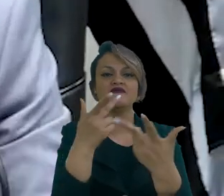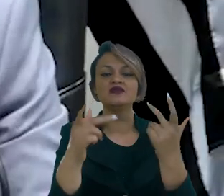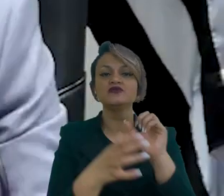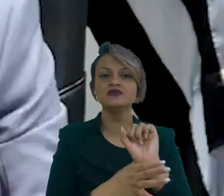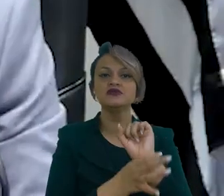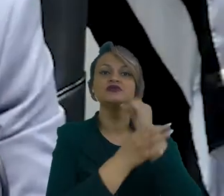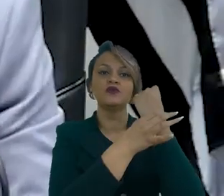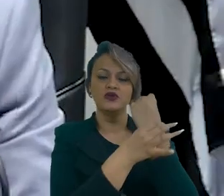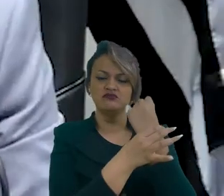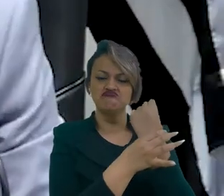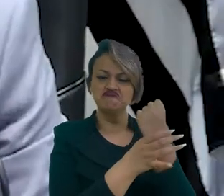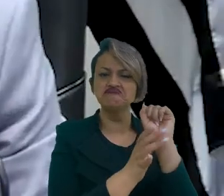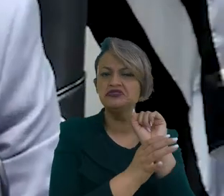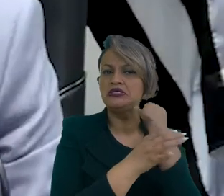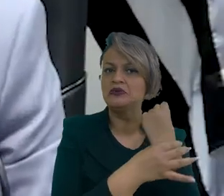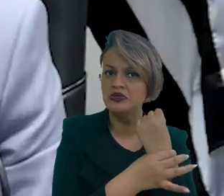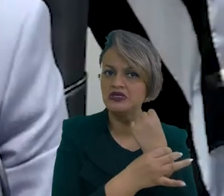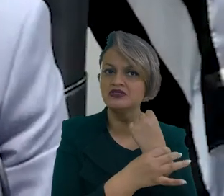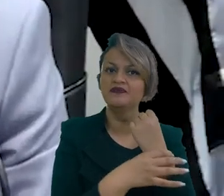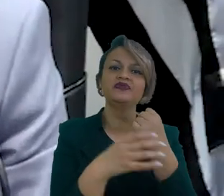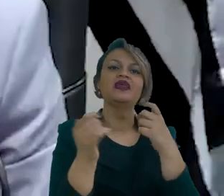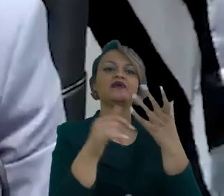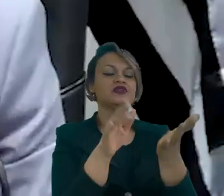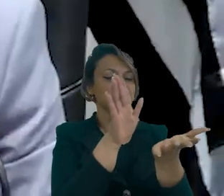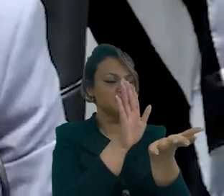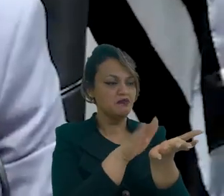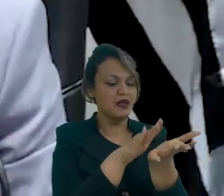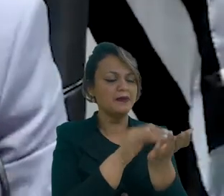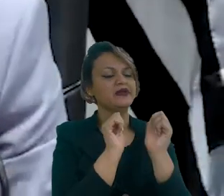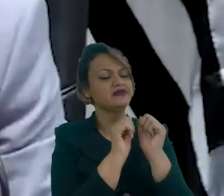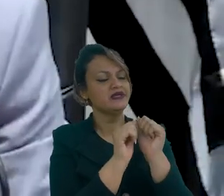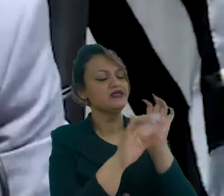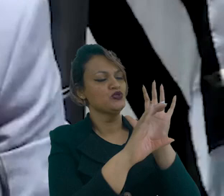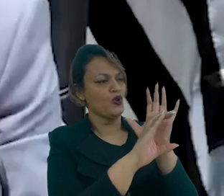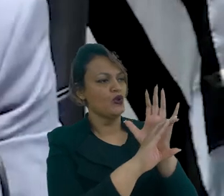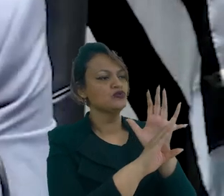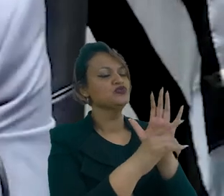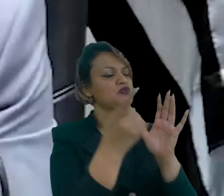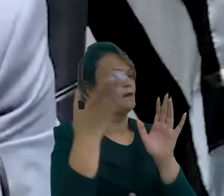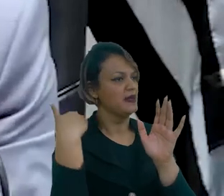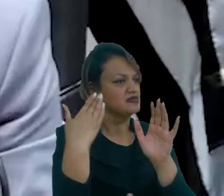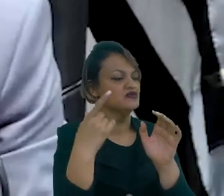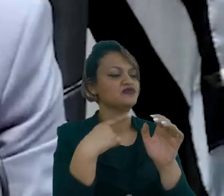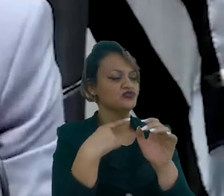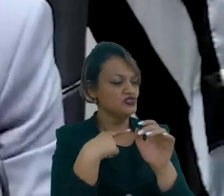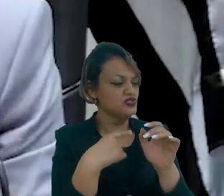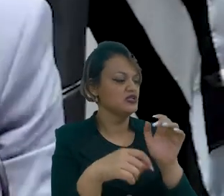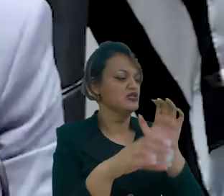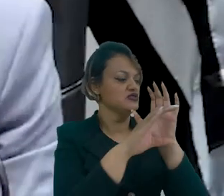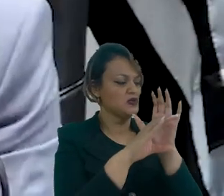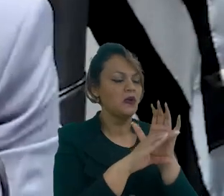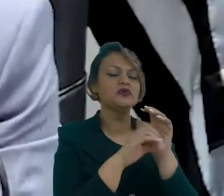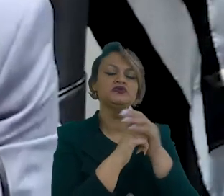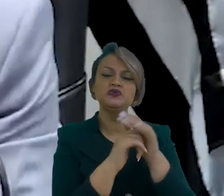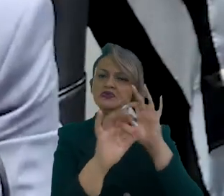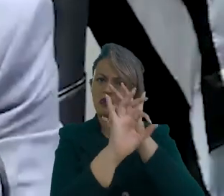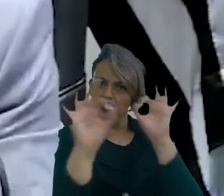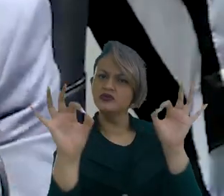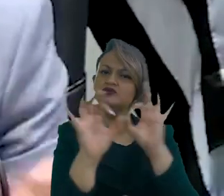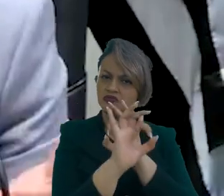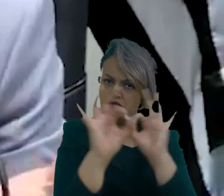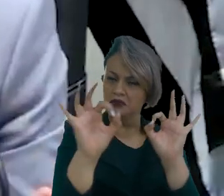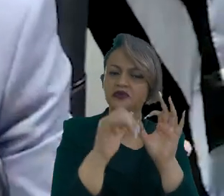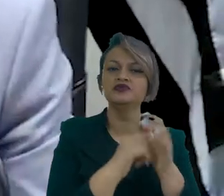ele trazia uma segurança né então assim quando se elogiam Esses códigos de primeira geração e Esses códigos são